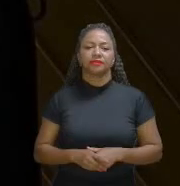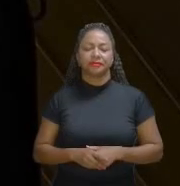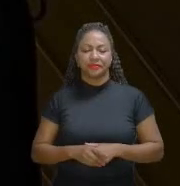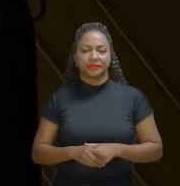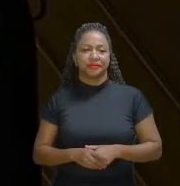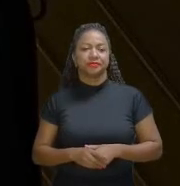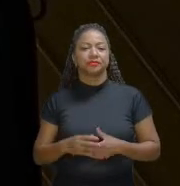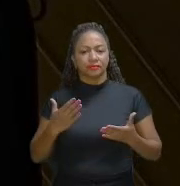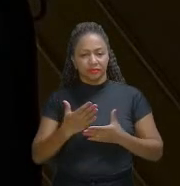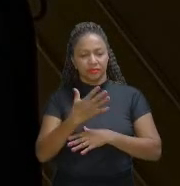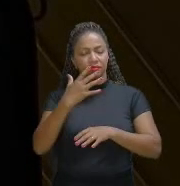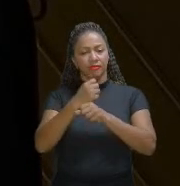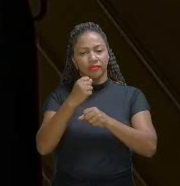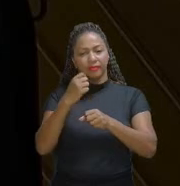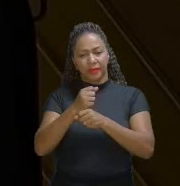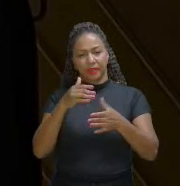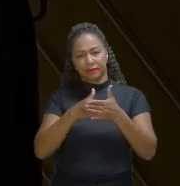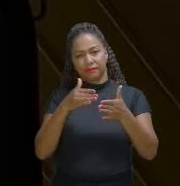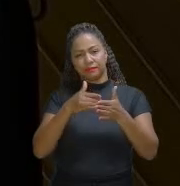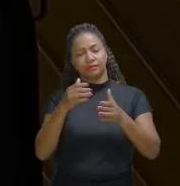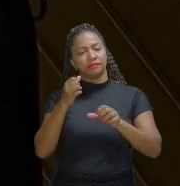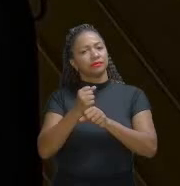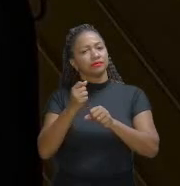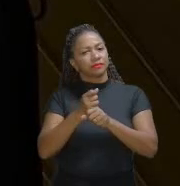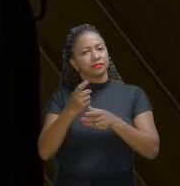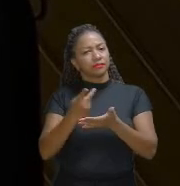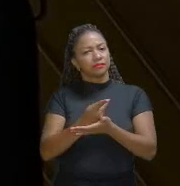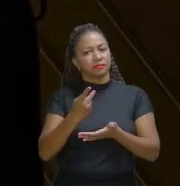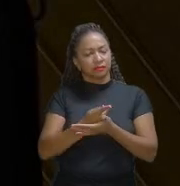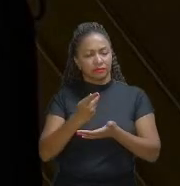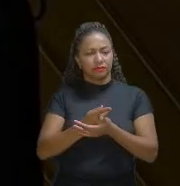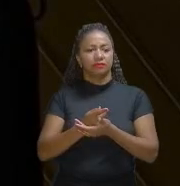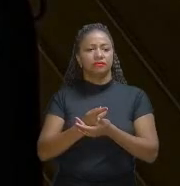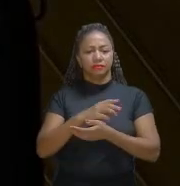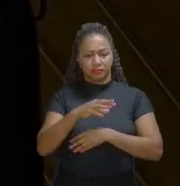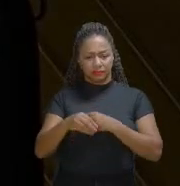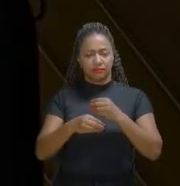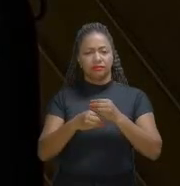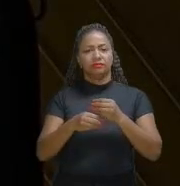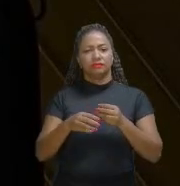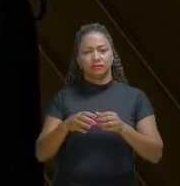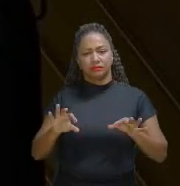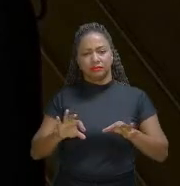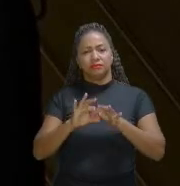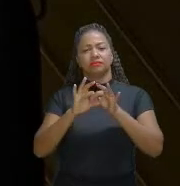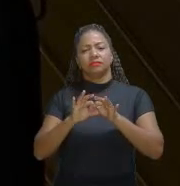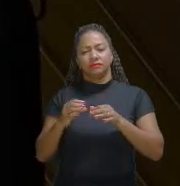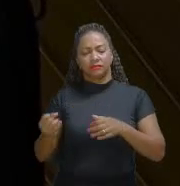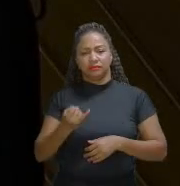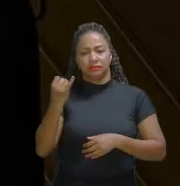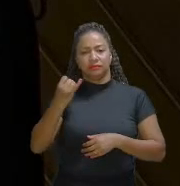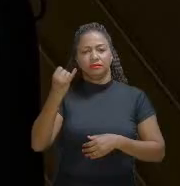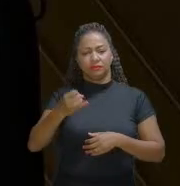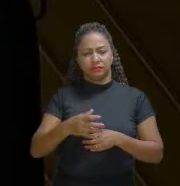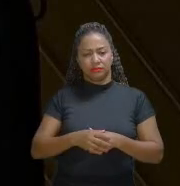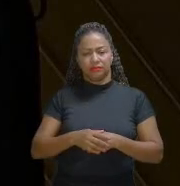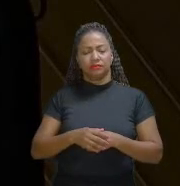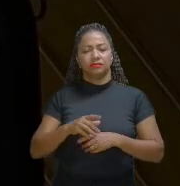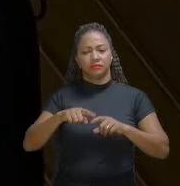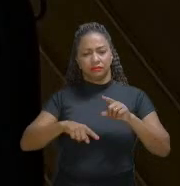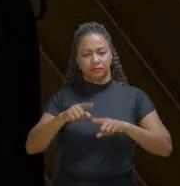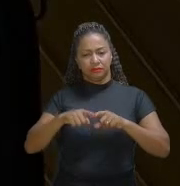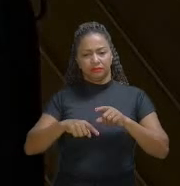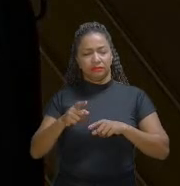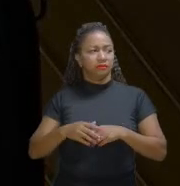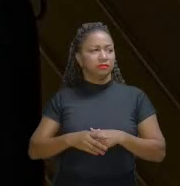Ainda que a aprovação das contas não impeça a apuração de eventuais ilicitudes, tal circunstância integra. É importante destacar o conjunto probatório como elemento que gera